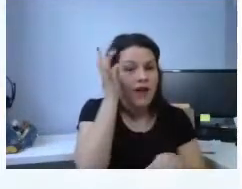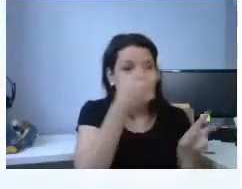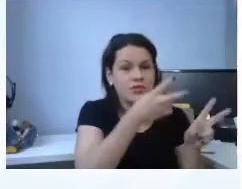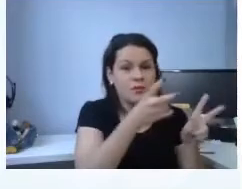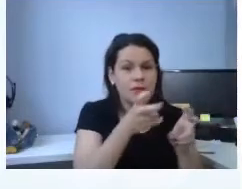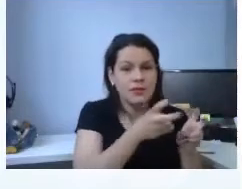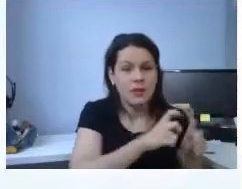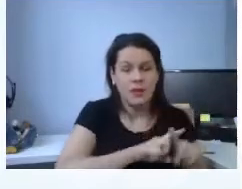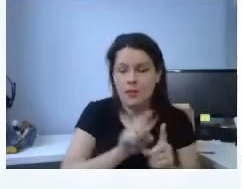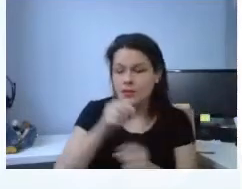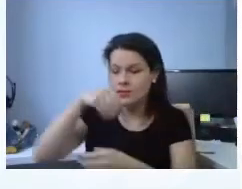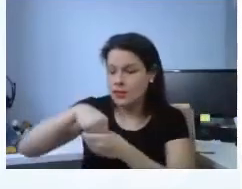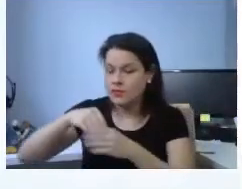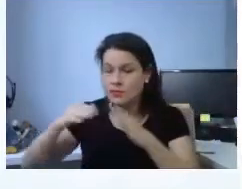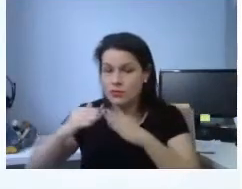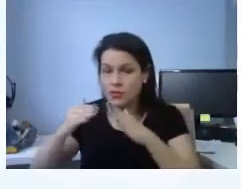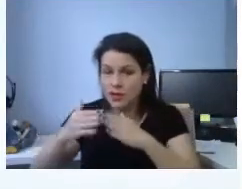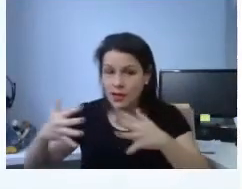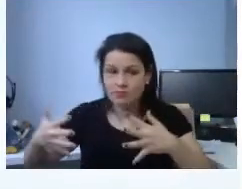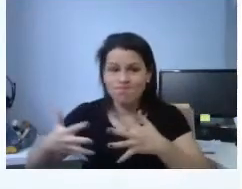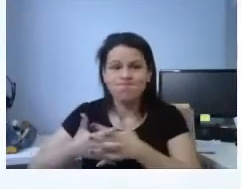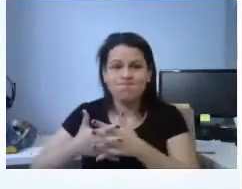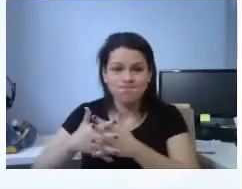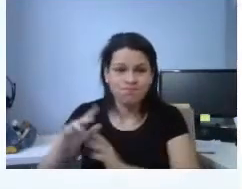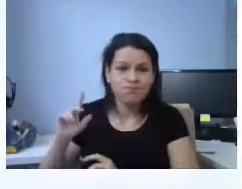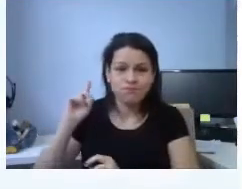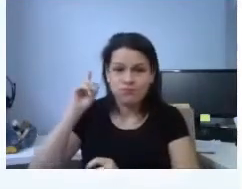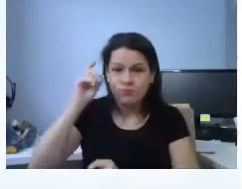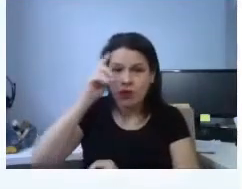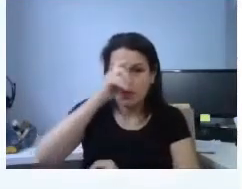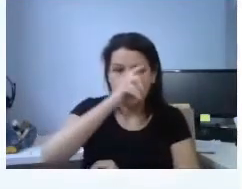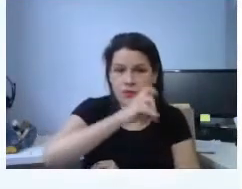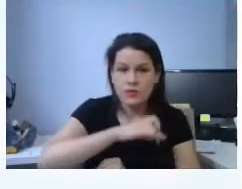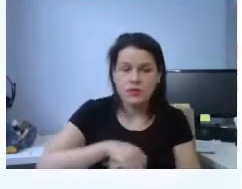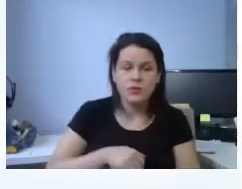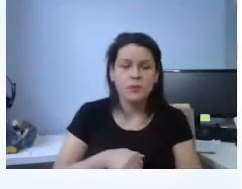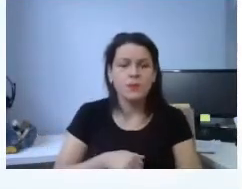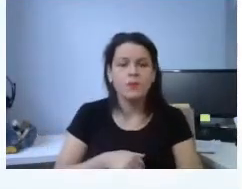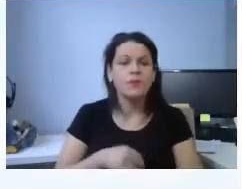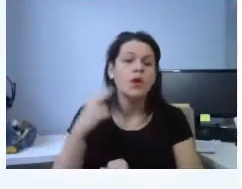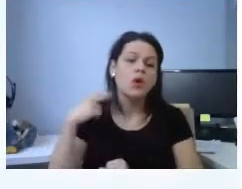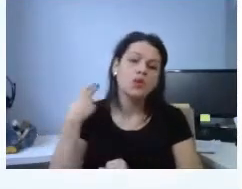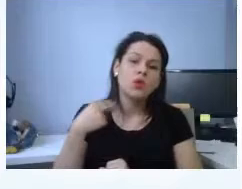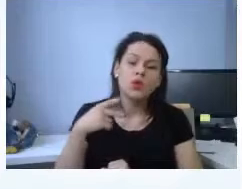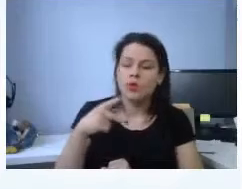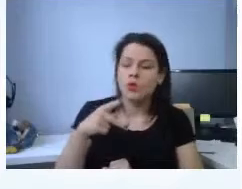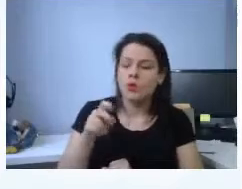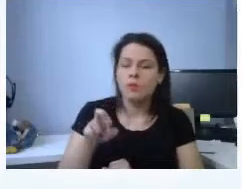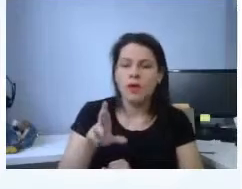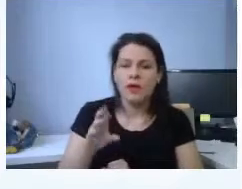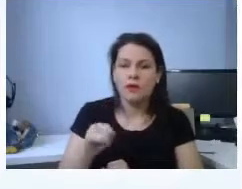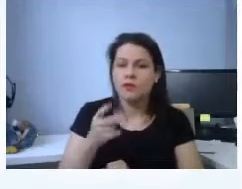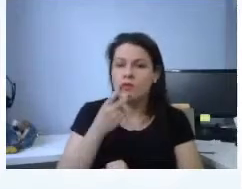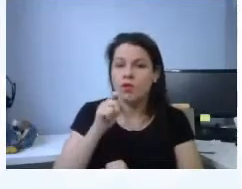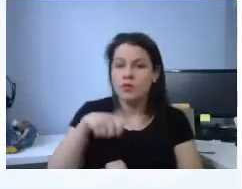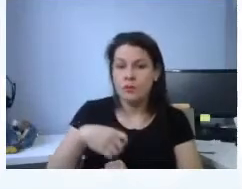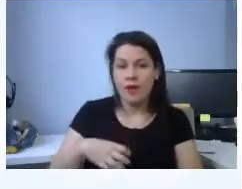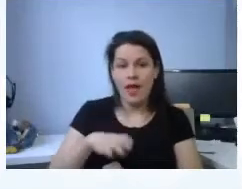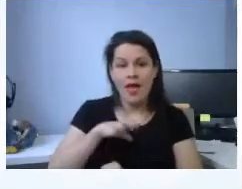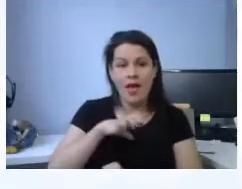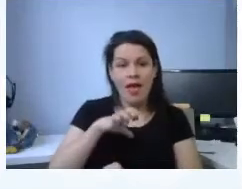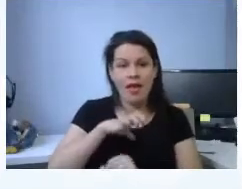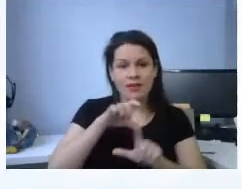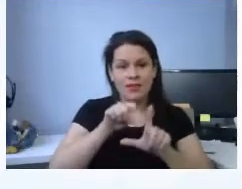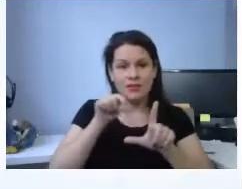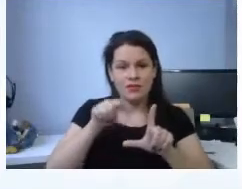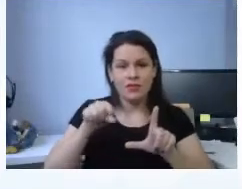na casa da pessoa fica mais difícil. Dr. Pedro traz uma questão importantíssima da ética digital, ou seja, o